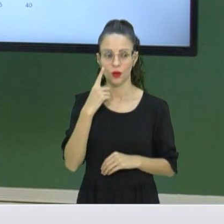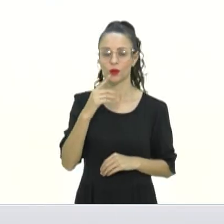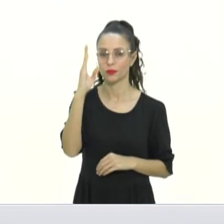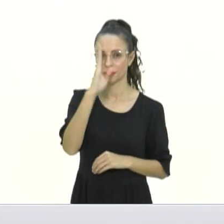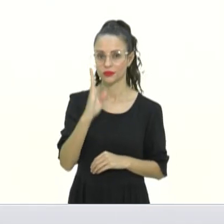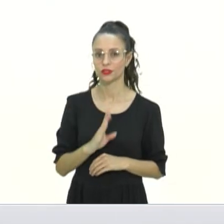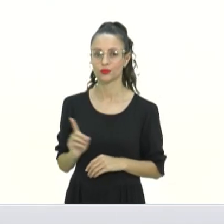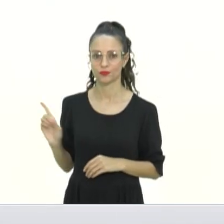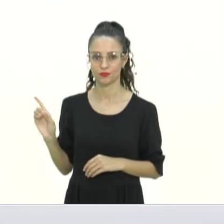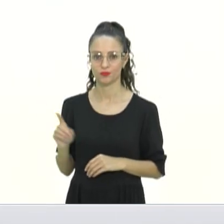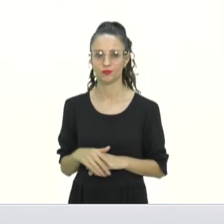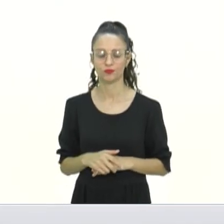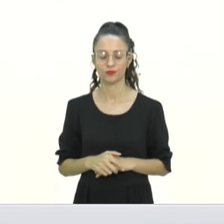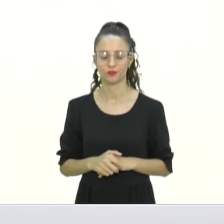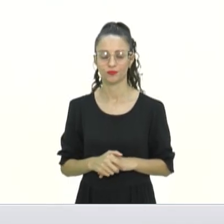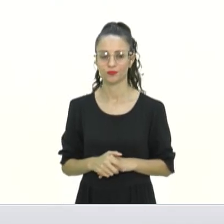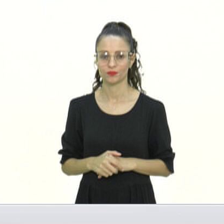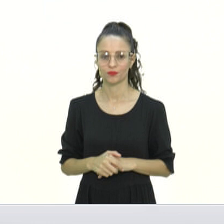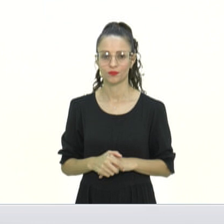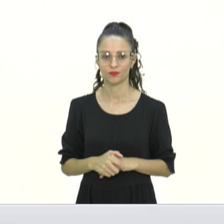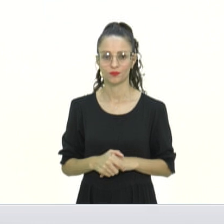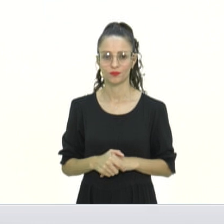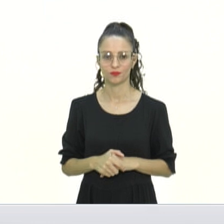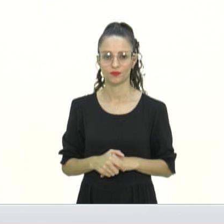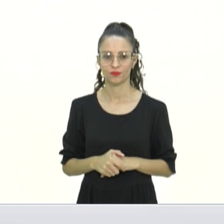a nossa condição.